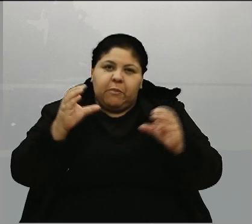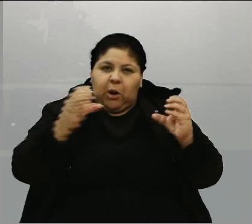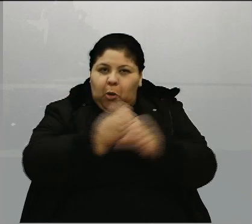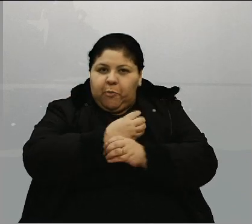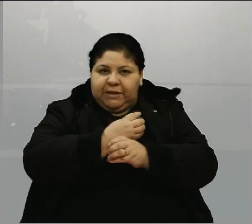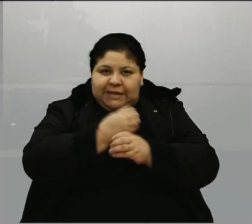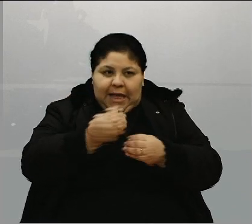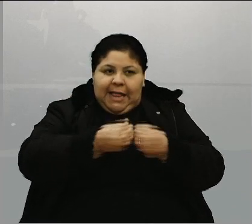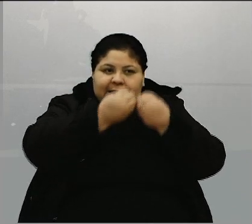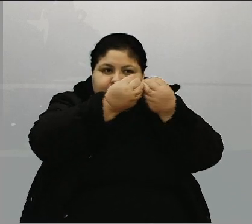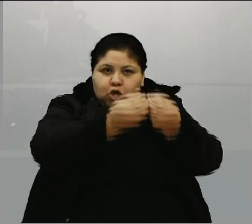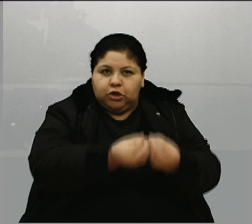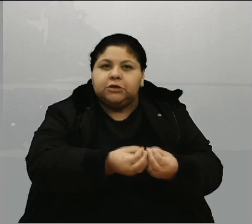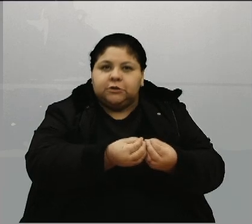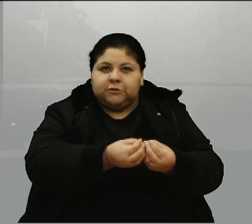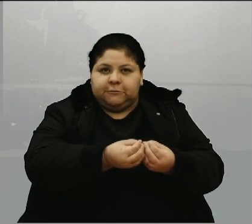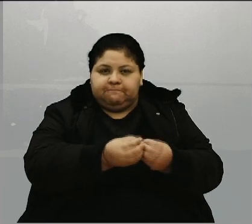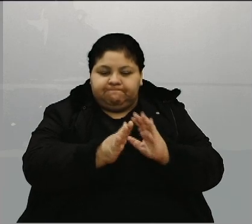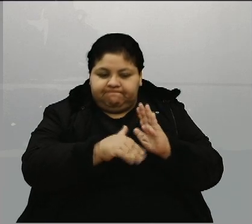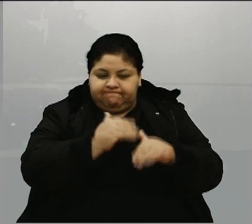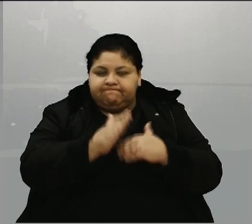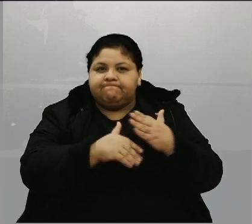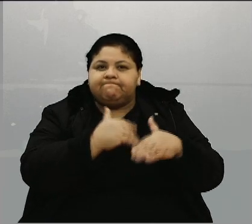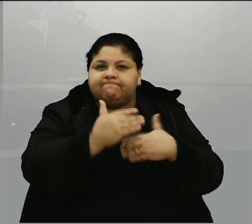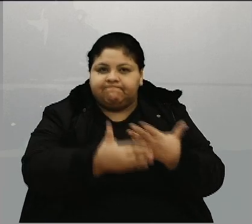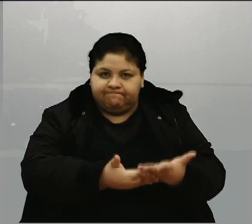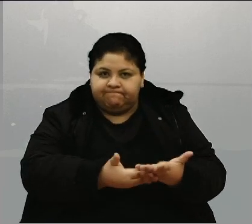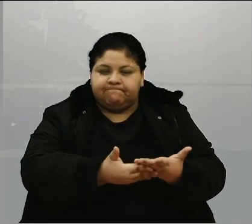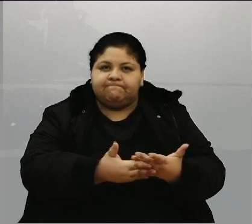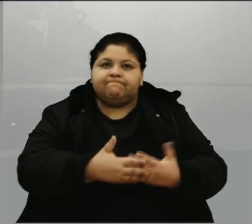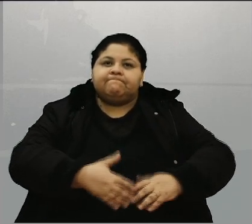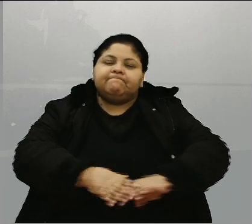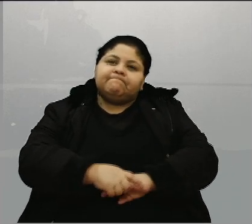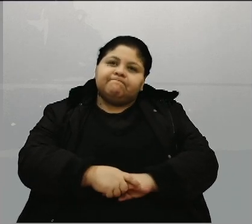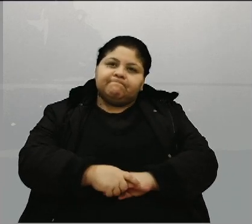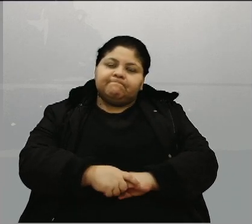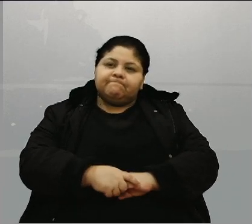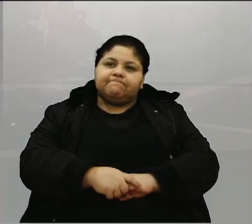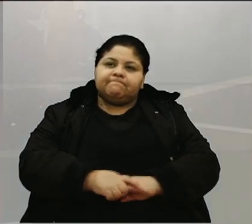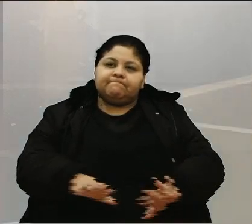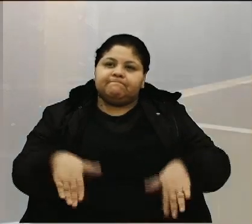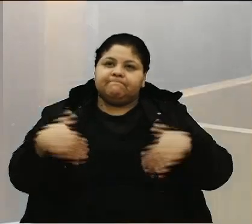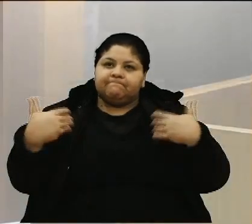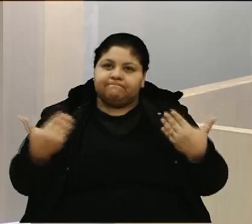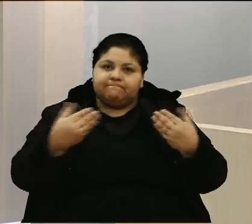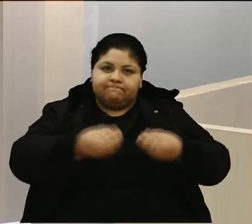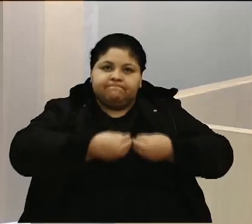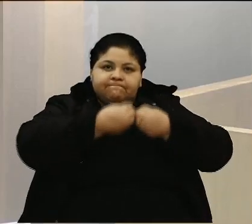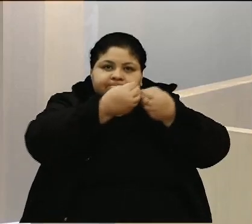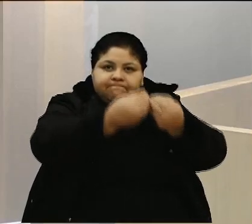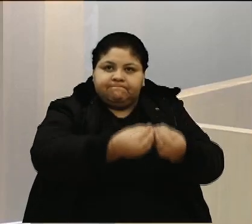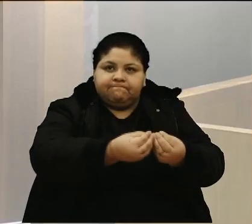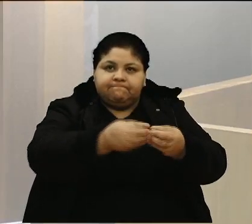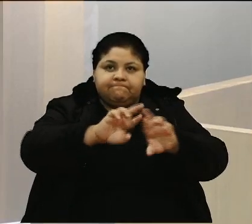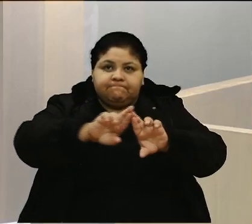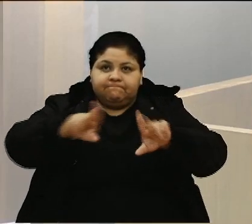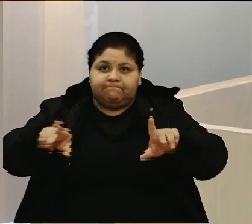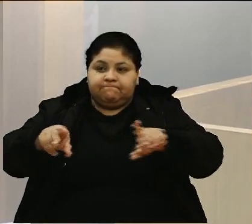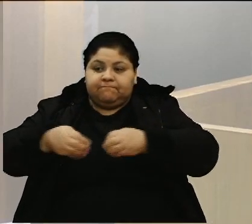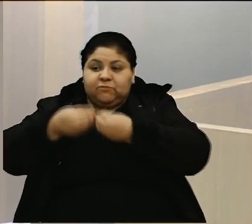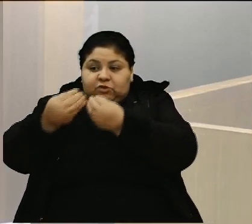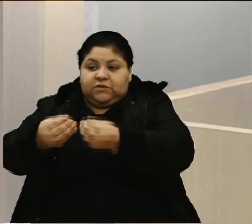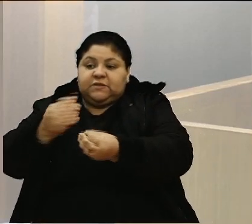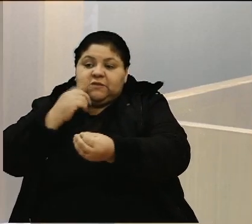toda o processo, né, de doação. Então, essa doação de plaquetas, diferentemente da doação de